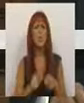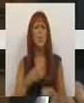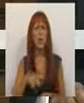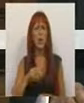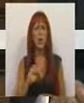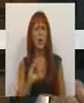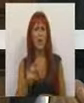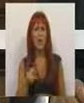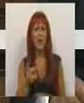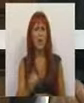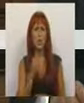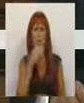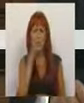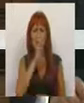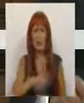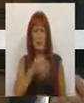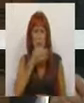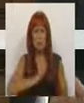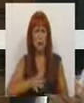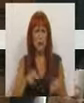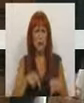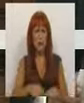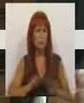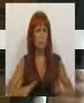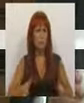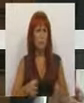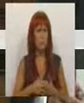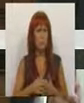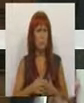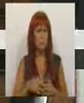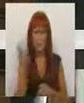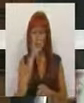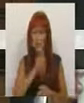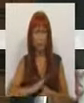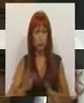António Ventura falou da execução, eu penso que já abordei aqui